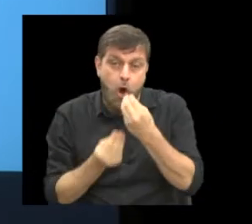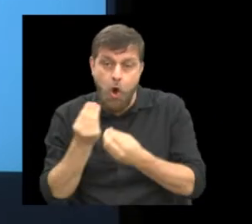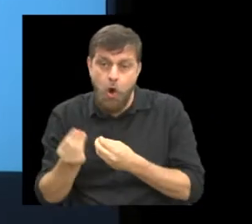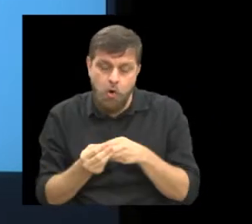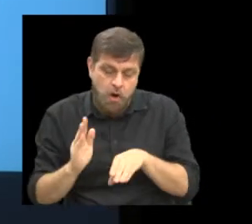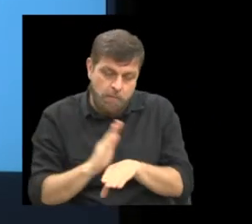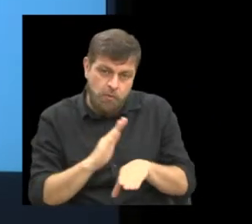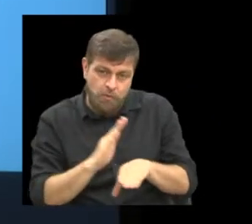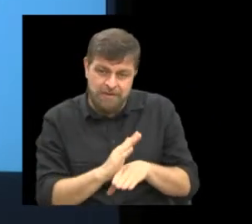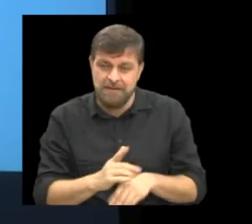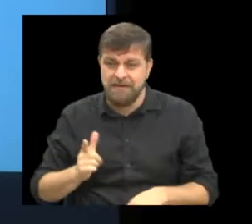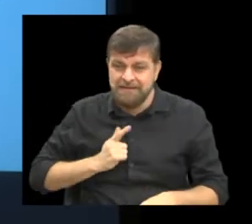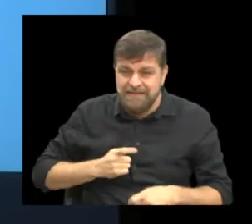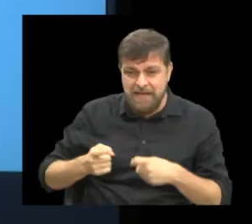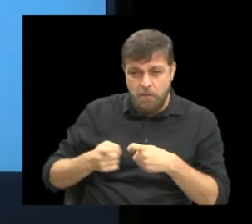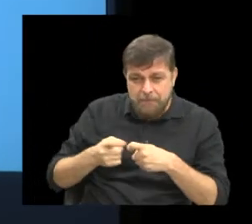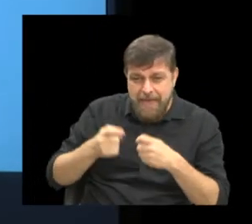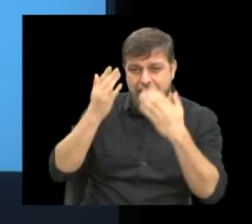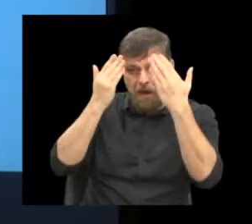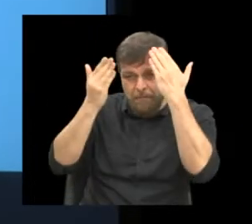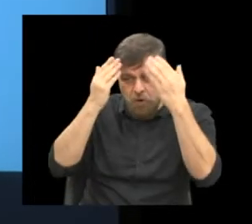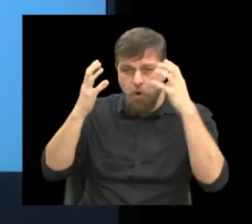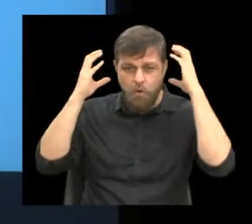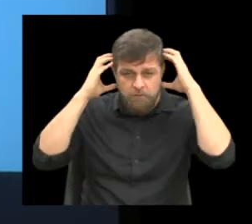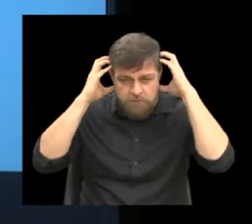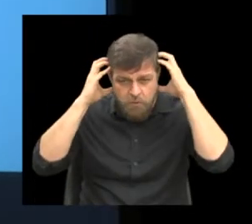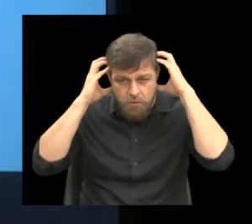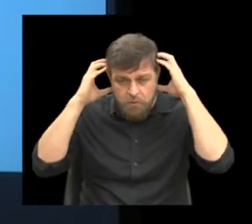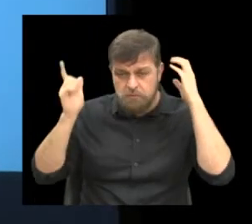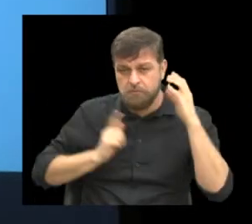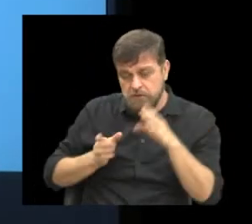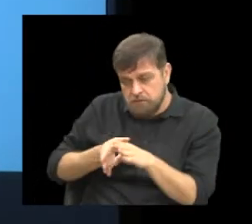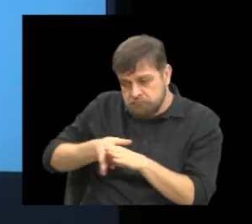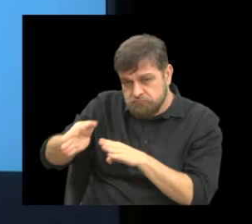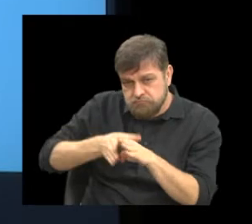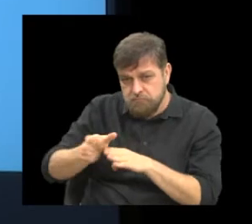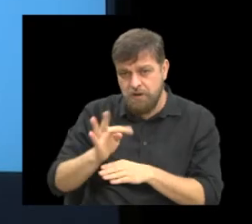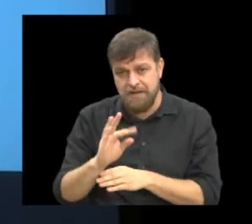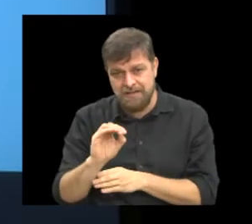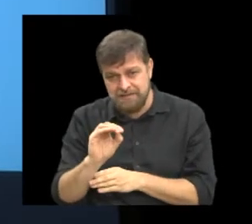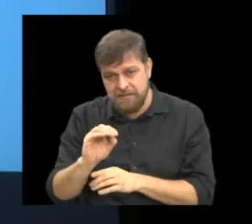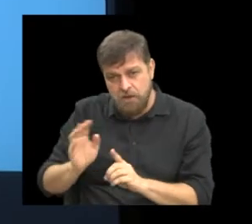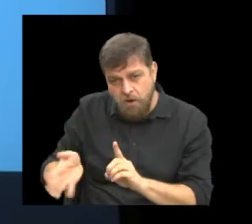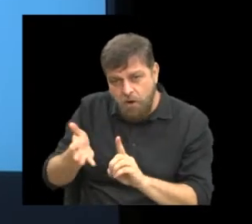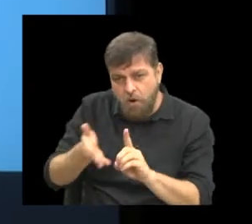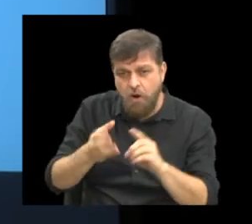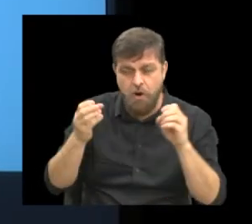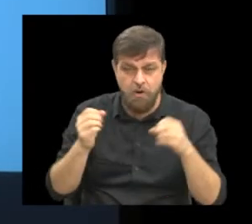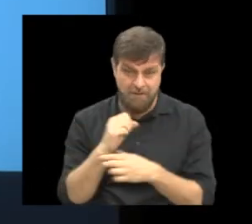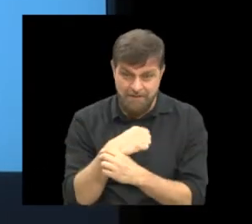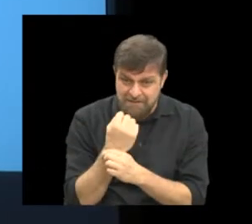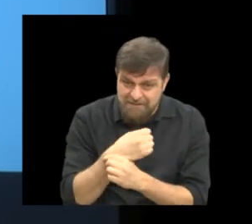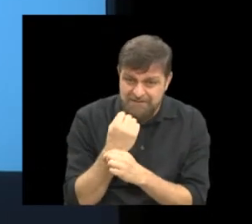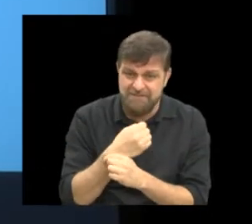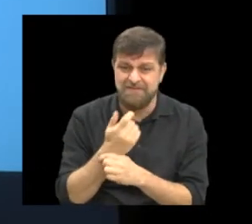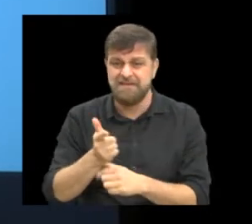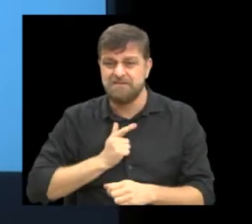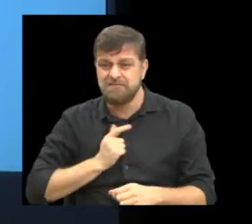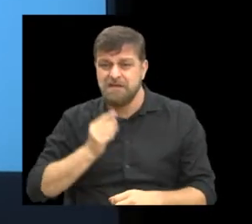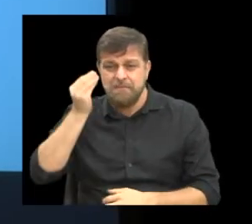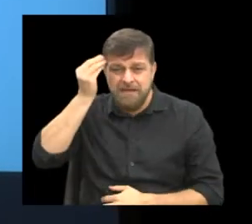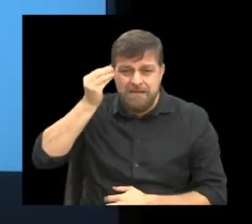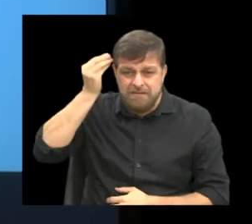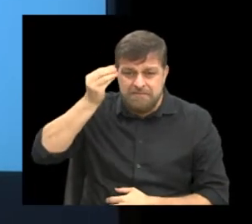Neurologista, um pediatra, um psicólogo, ou um fonoaudiólogo, um terapeuta ocupacional, um fisioterapeuta, um